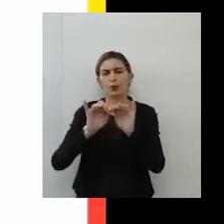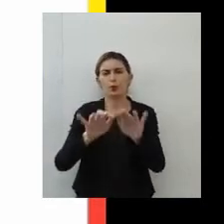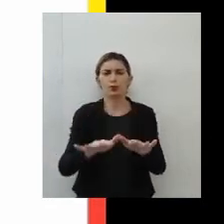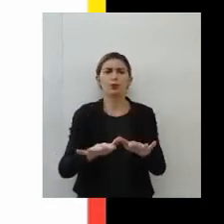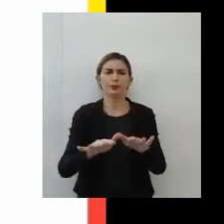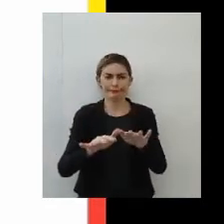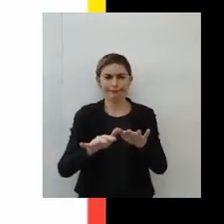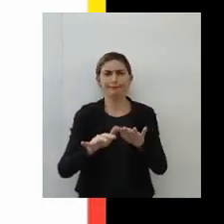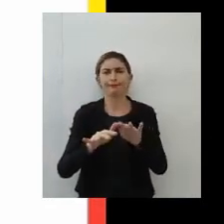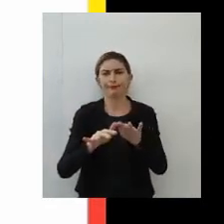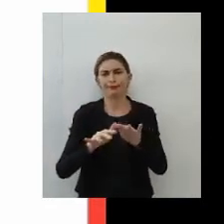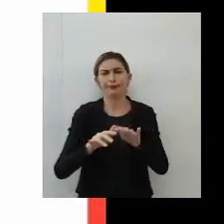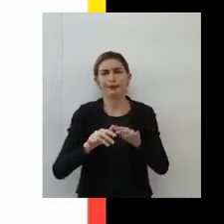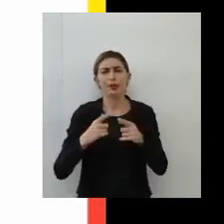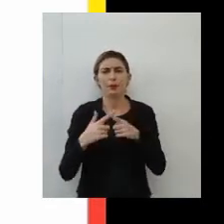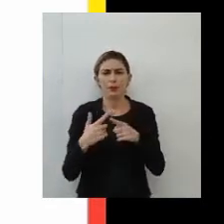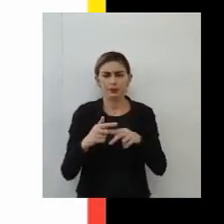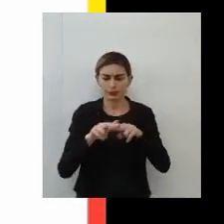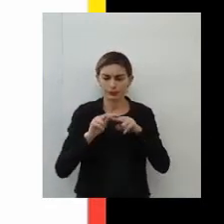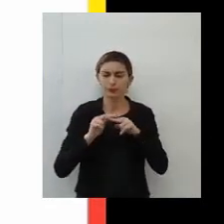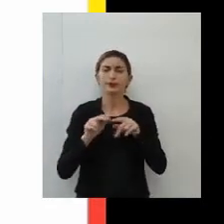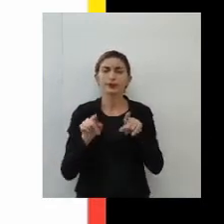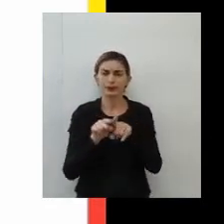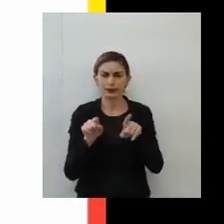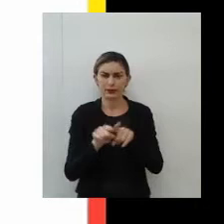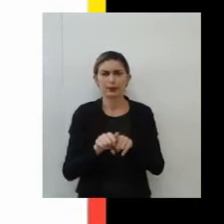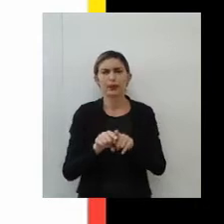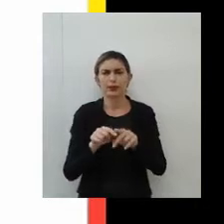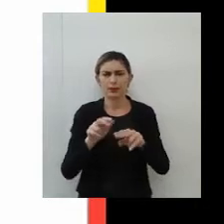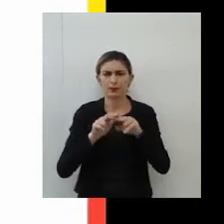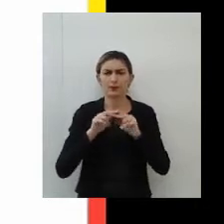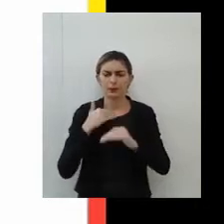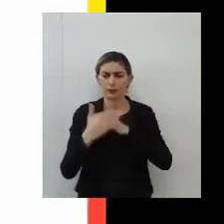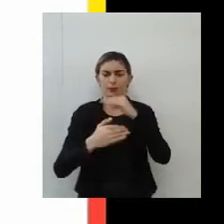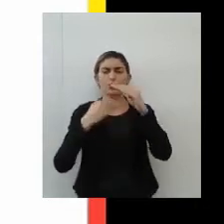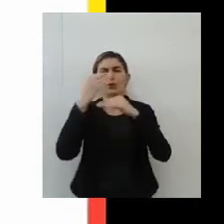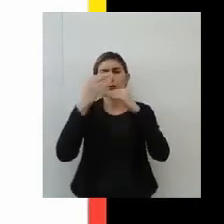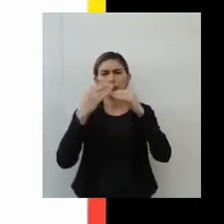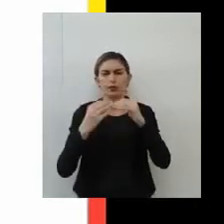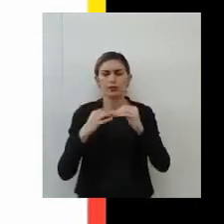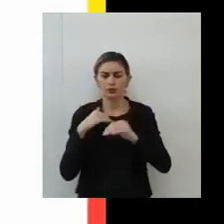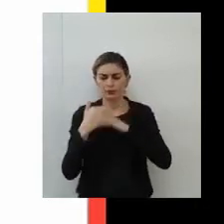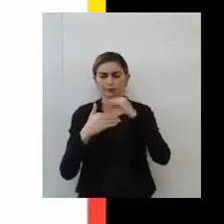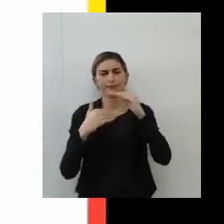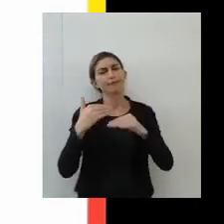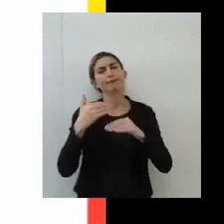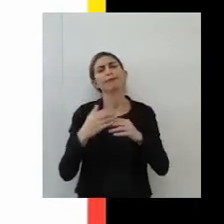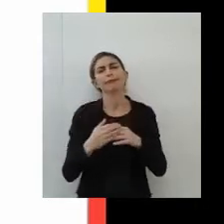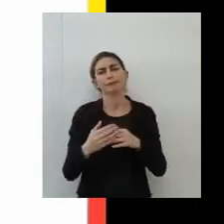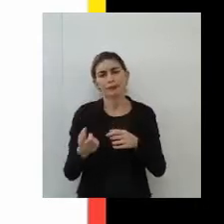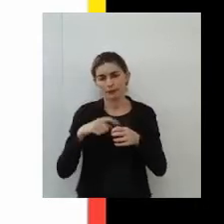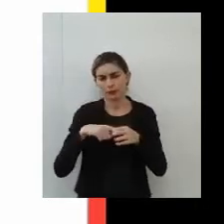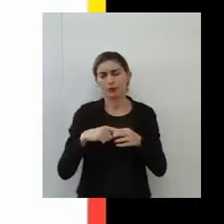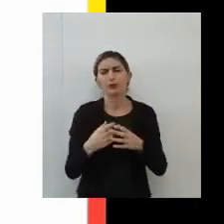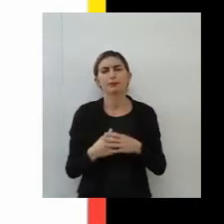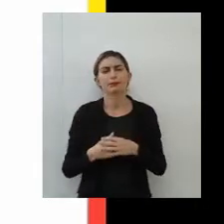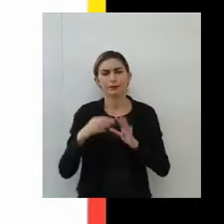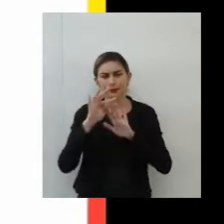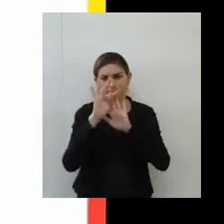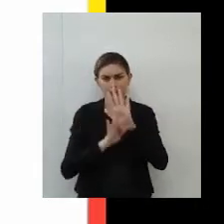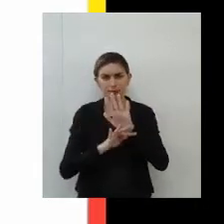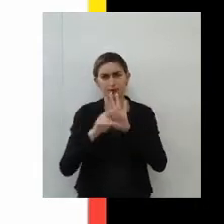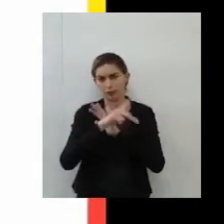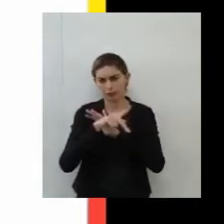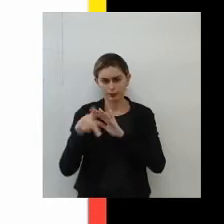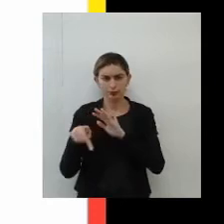essa catástrofe é, portanto, também um dos efeitos do progresso do crescimento. Volta para mim, por favor, o texto do professor